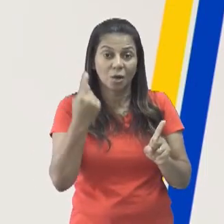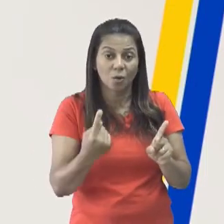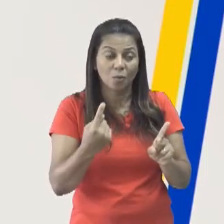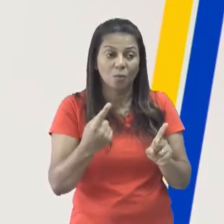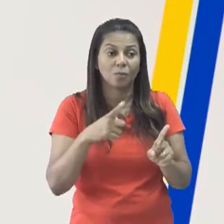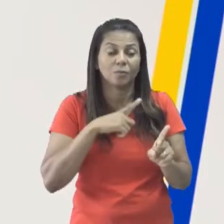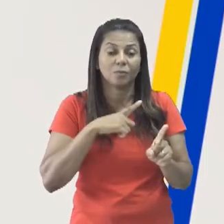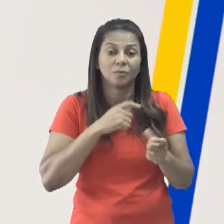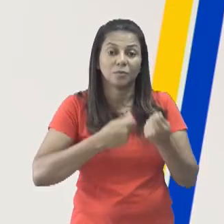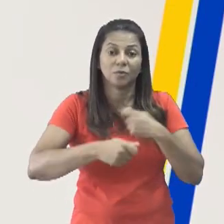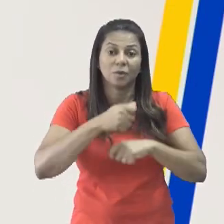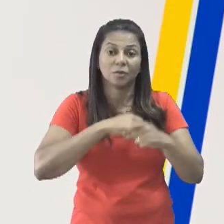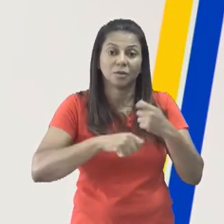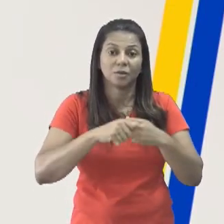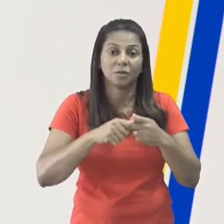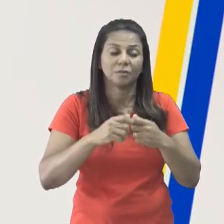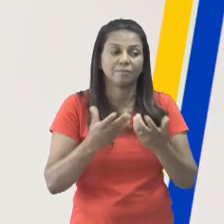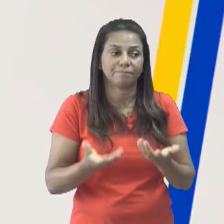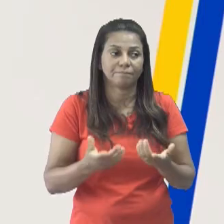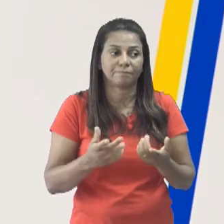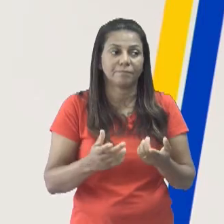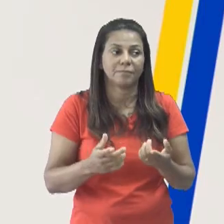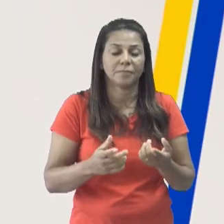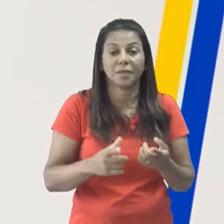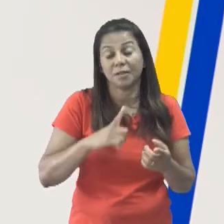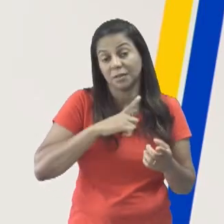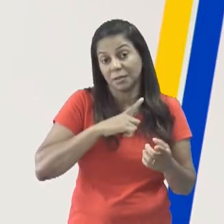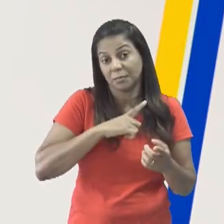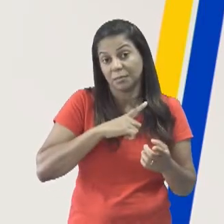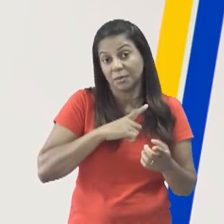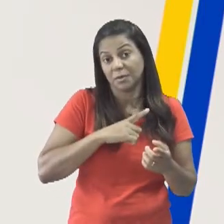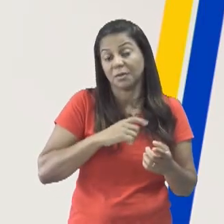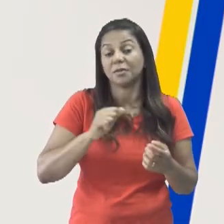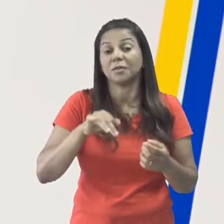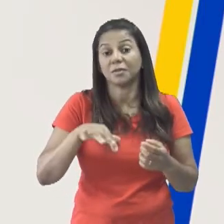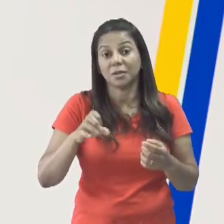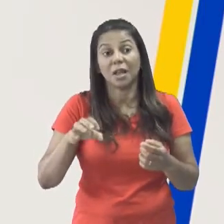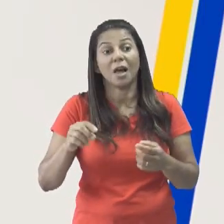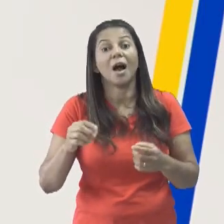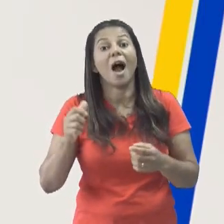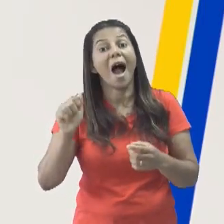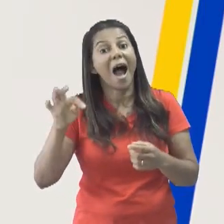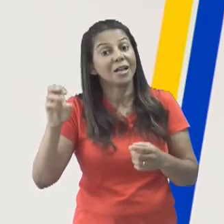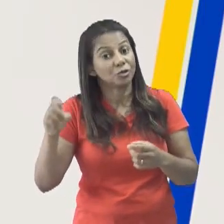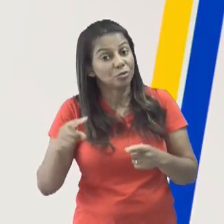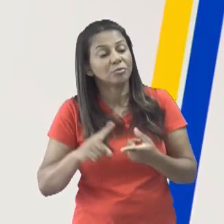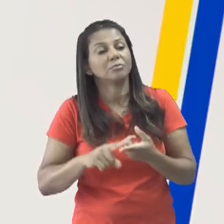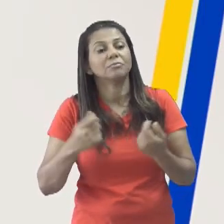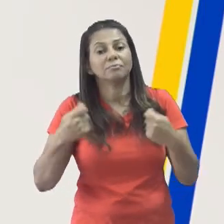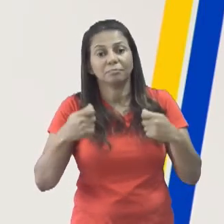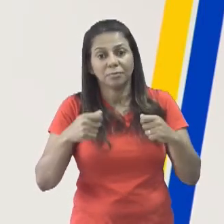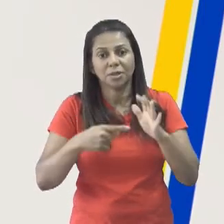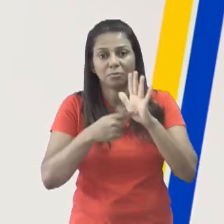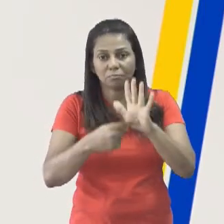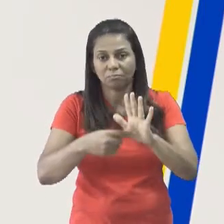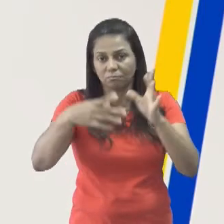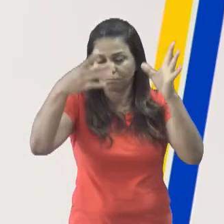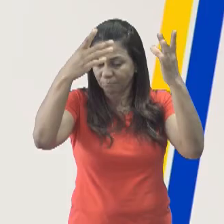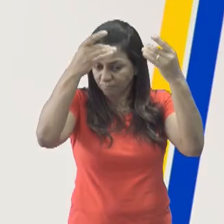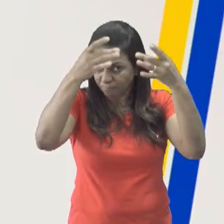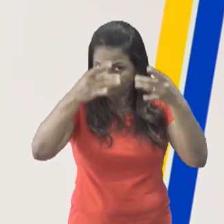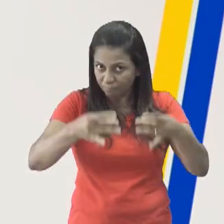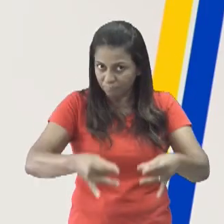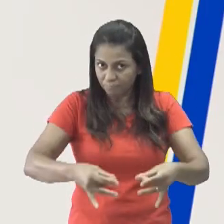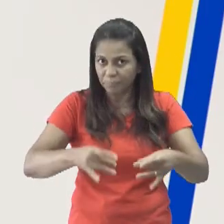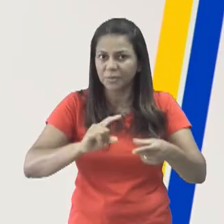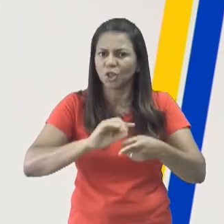da ação dramática. Então, tanto os atos quanto as cenas, elas precisam estar descritas, aparecerem dentro